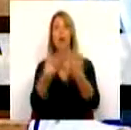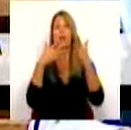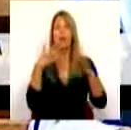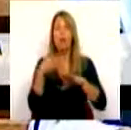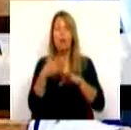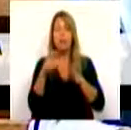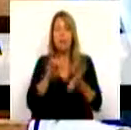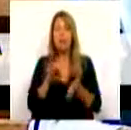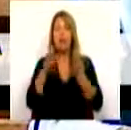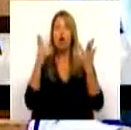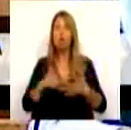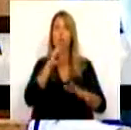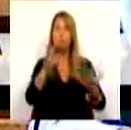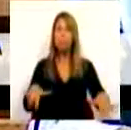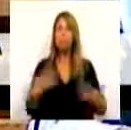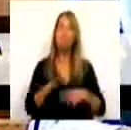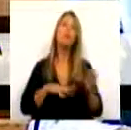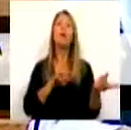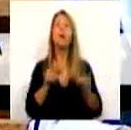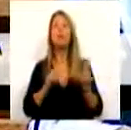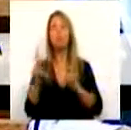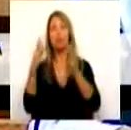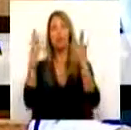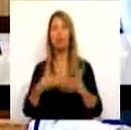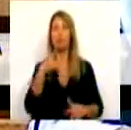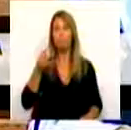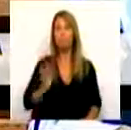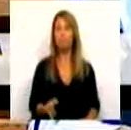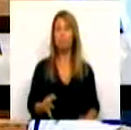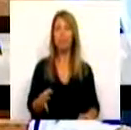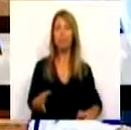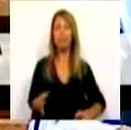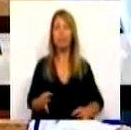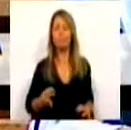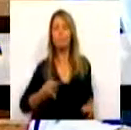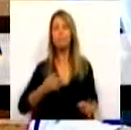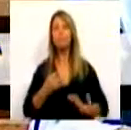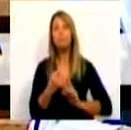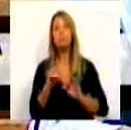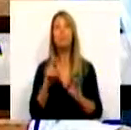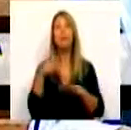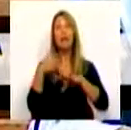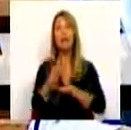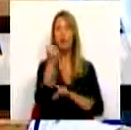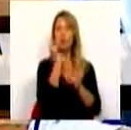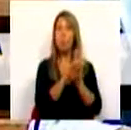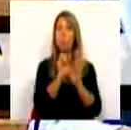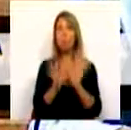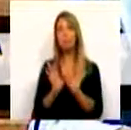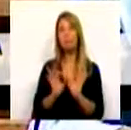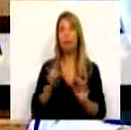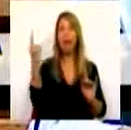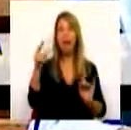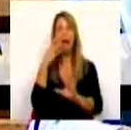de se produzirem as alterações orçamentais necessárias, recorrendo a uma bolsa comum que está depositada no Ministério das